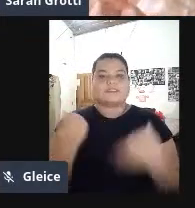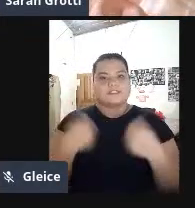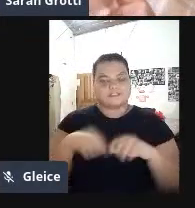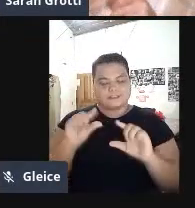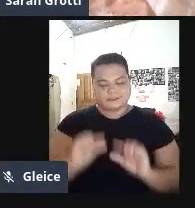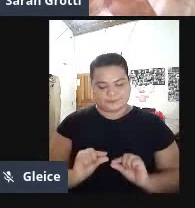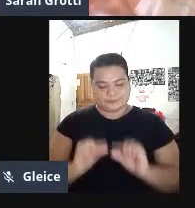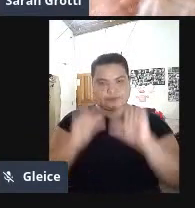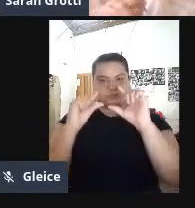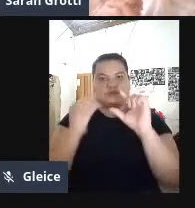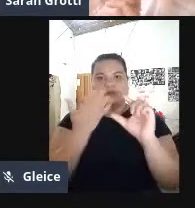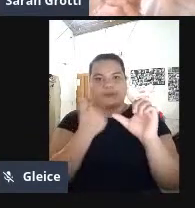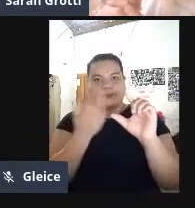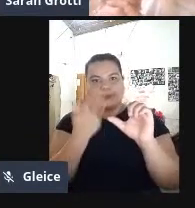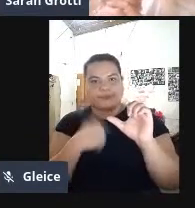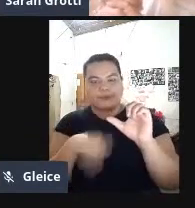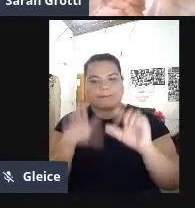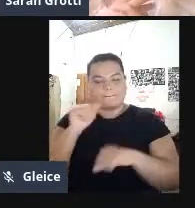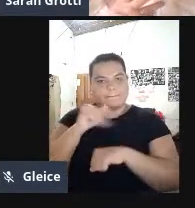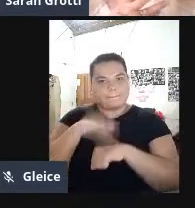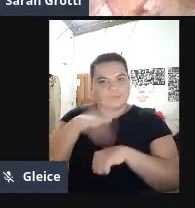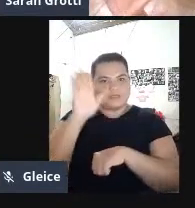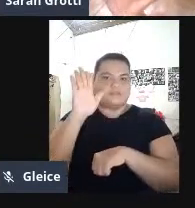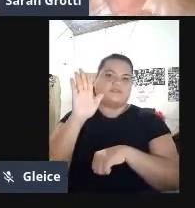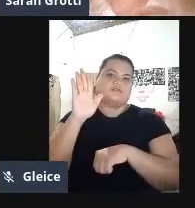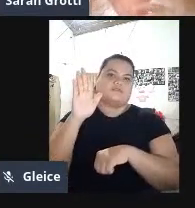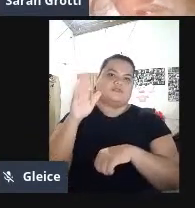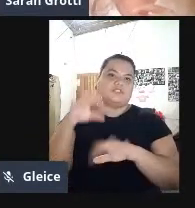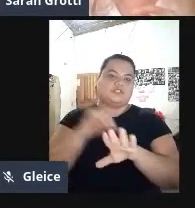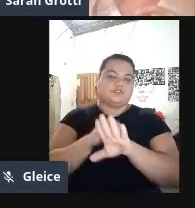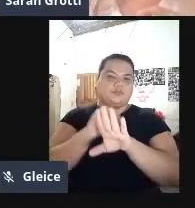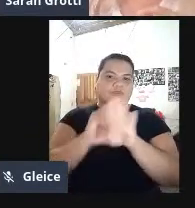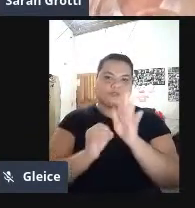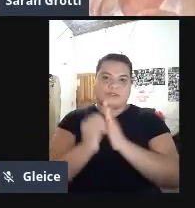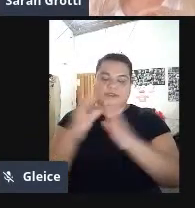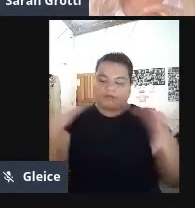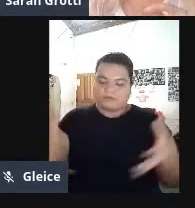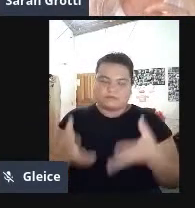consumo de proteína, e neste caso, a proteína vegetal.